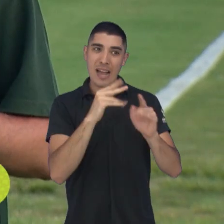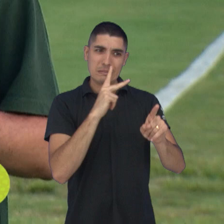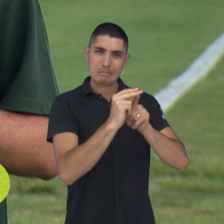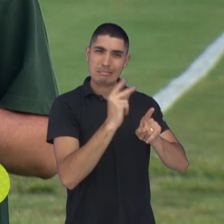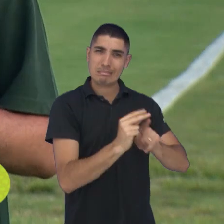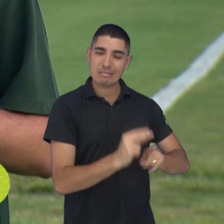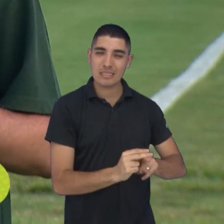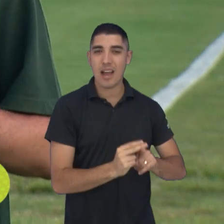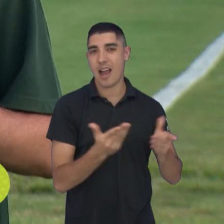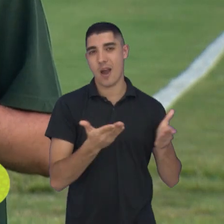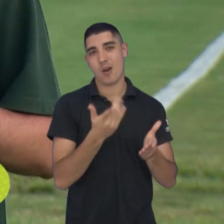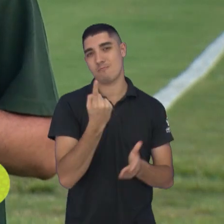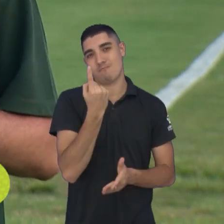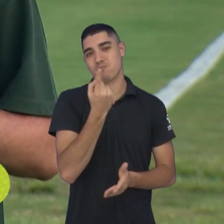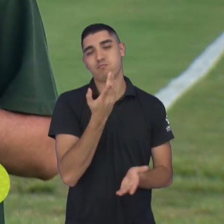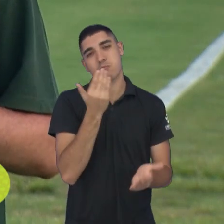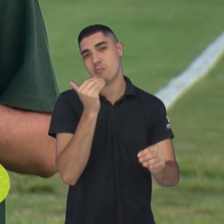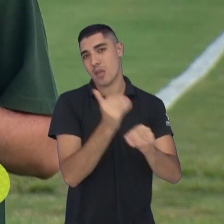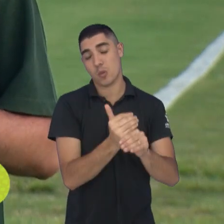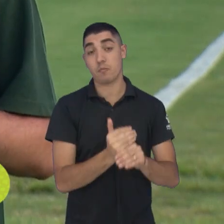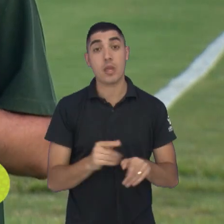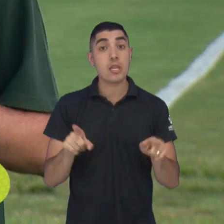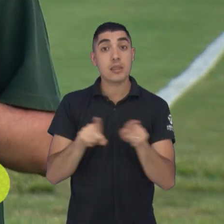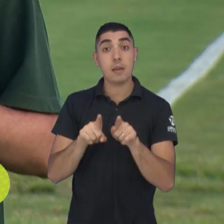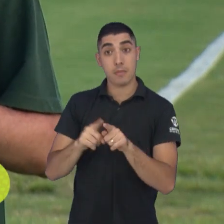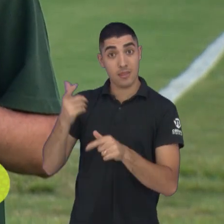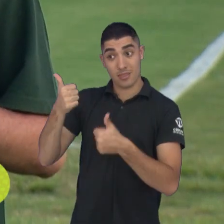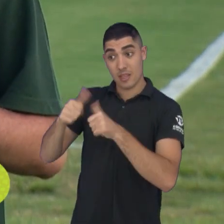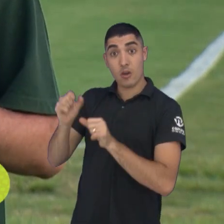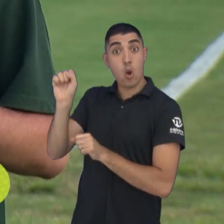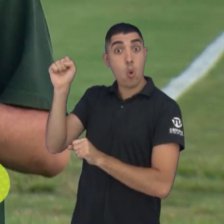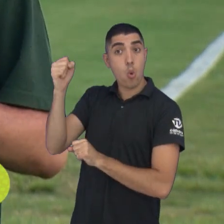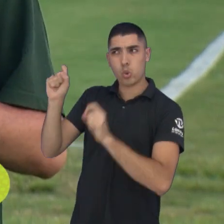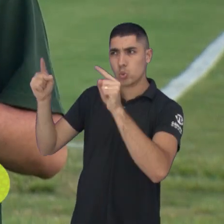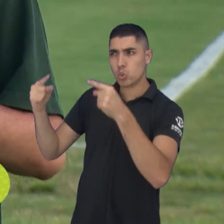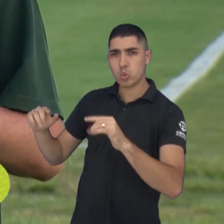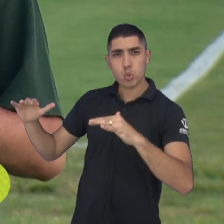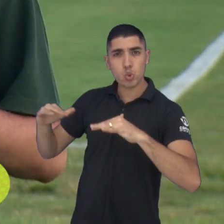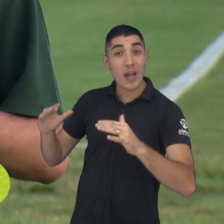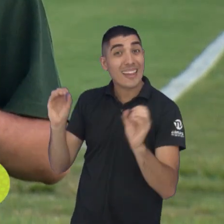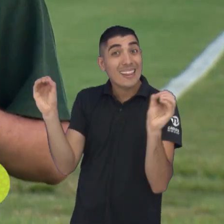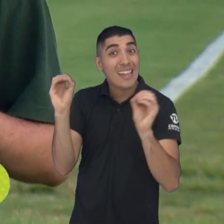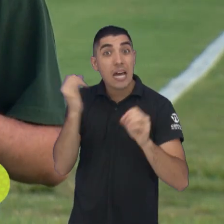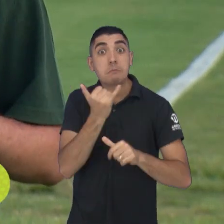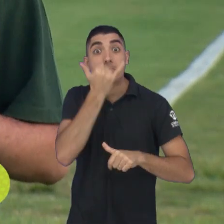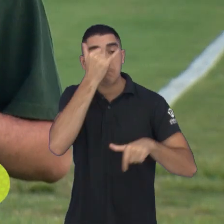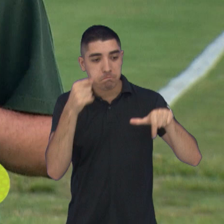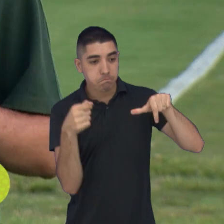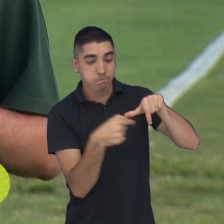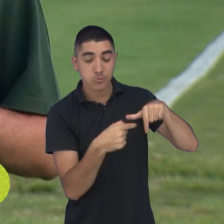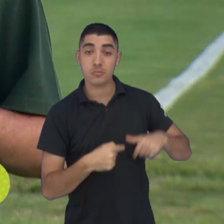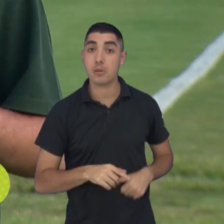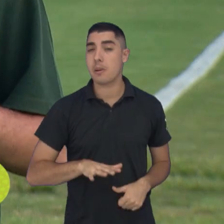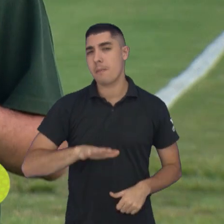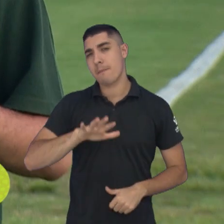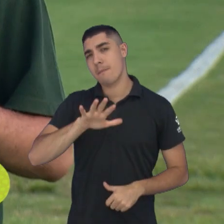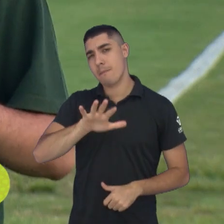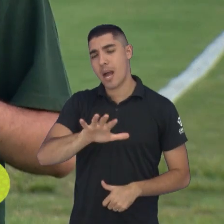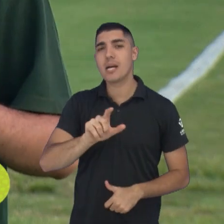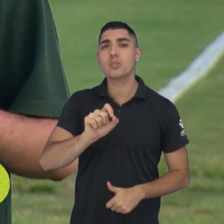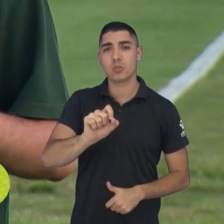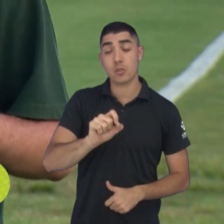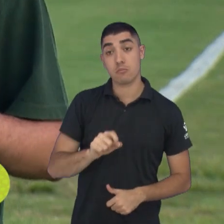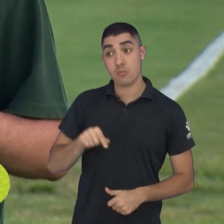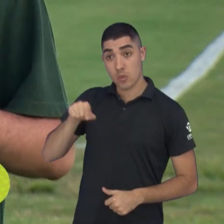Pereira. E também sofreu gol após 8 jogos consecutivos sem a defesa ser vazada. Mas ainda